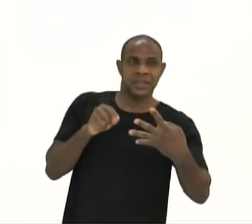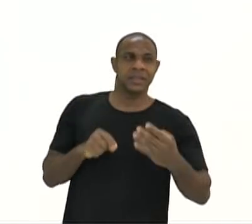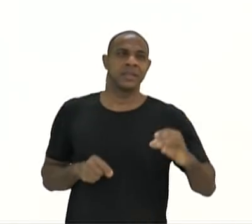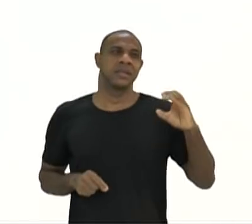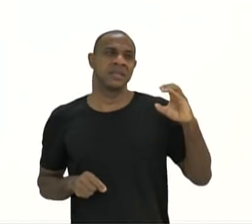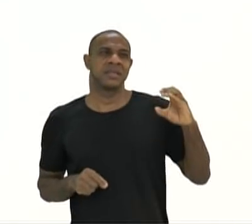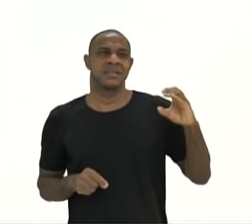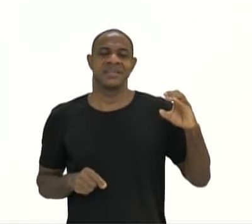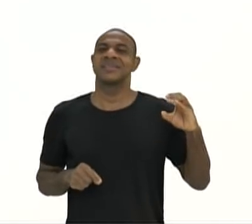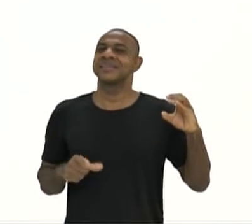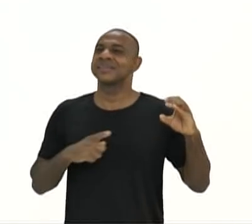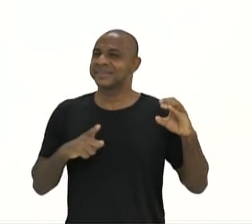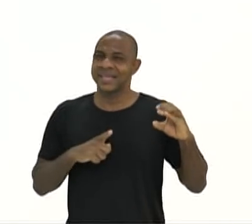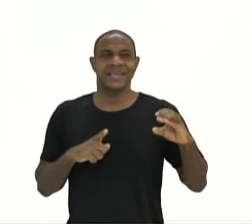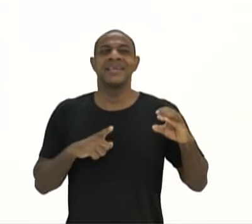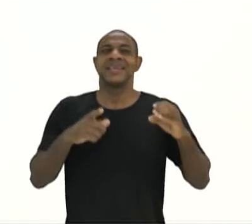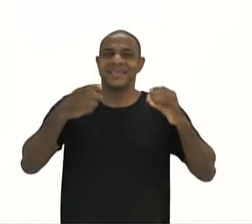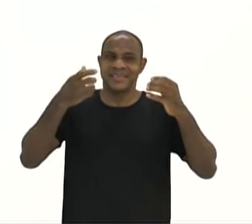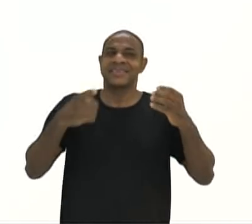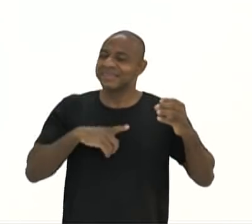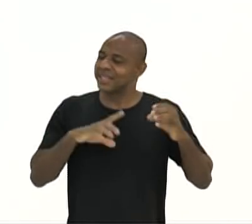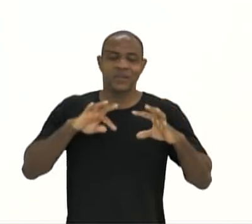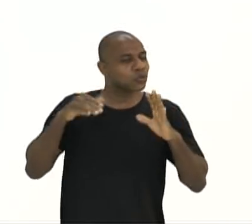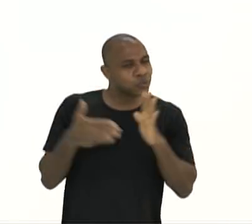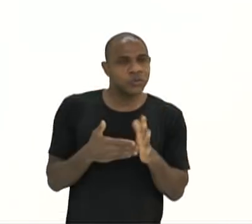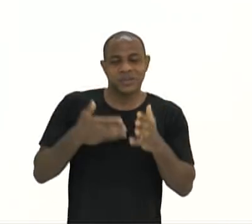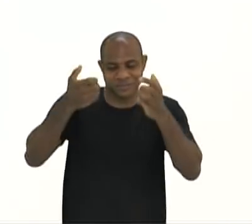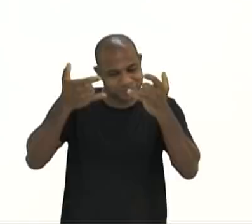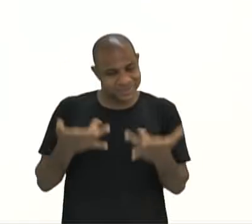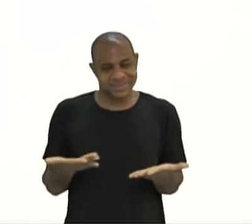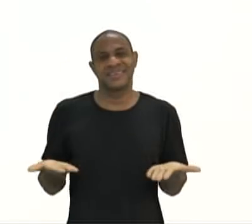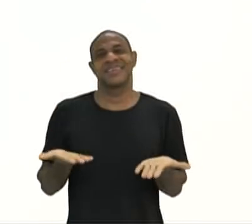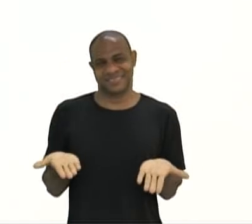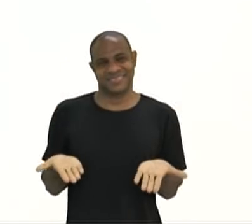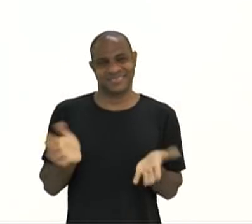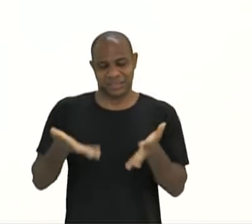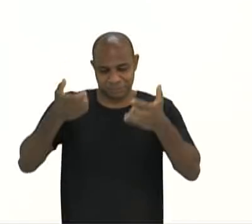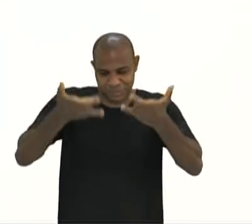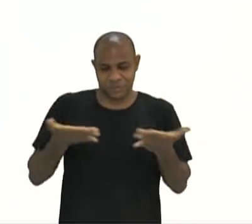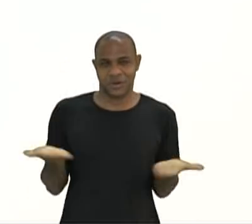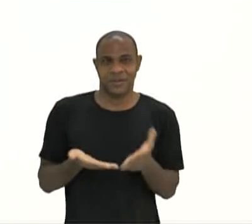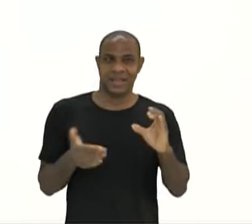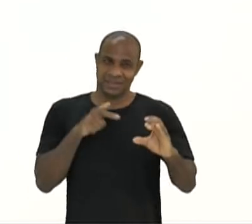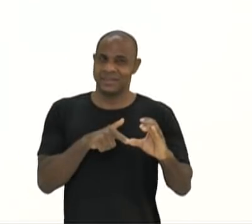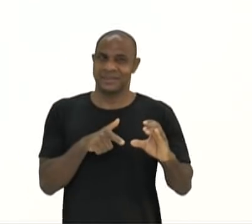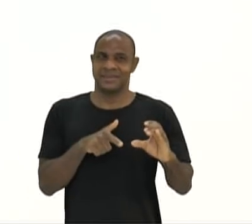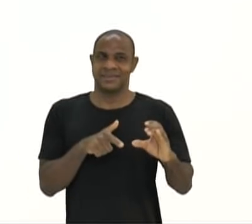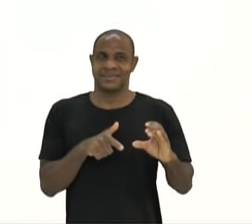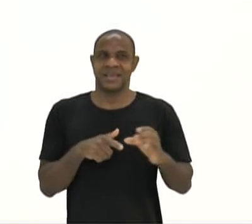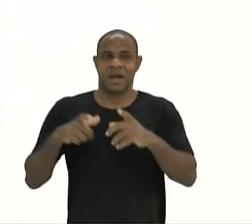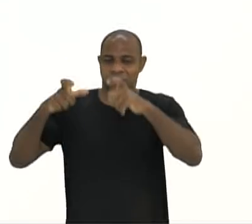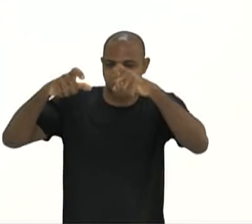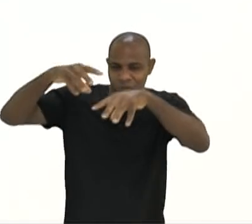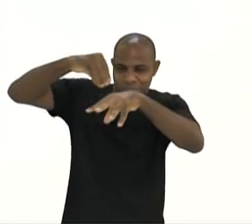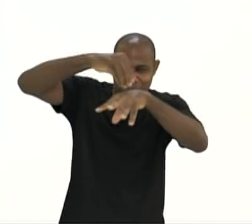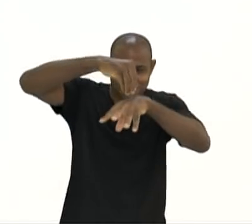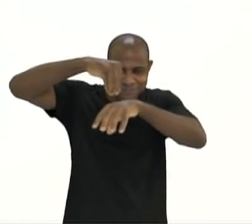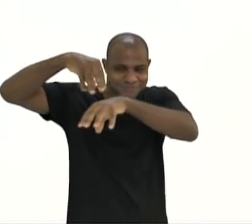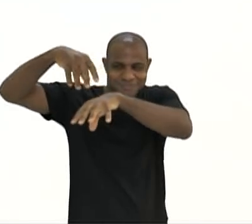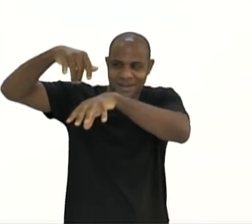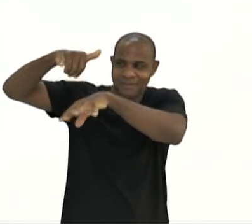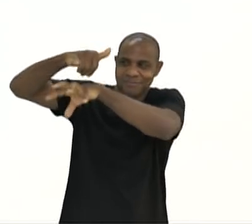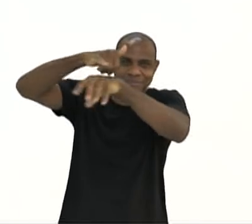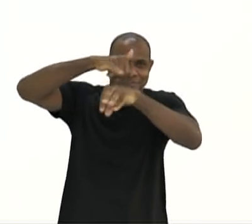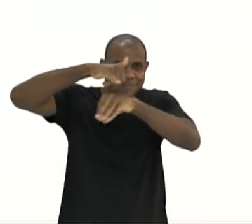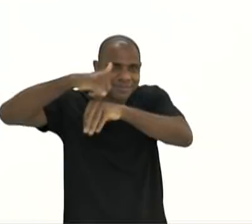apresenta tudo o que nós falamos até agora. As fotos aéreas, as imagens de radar e também os satélites. Tudo isso